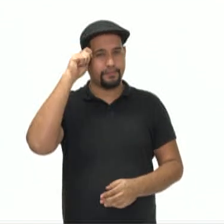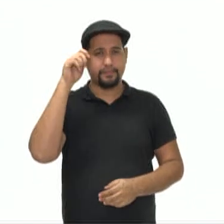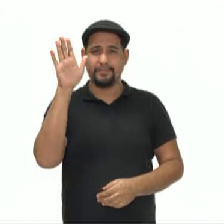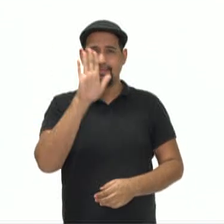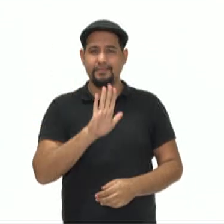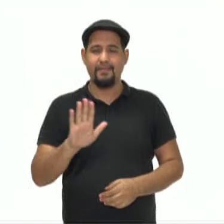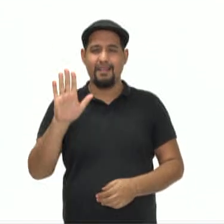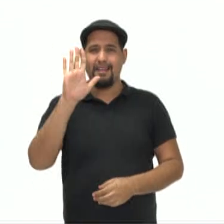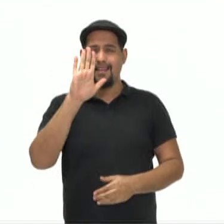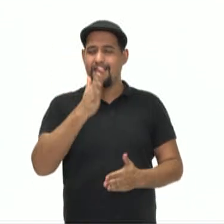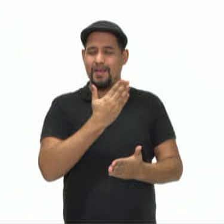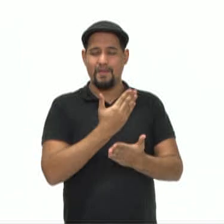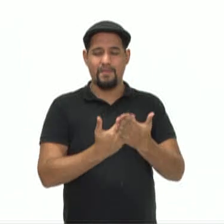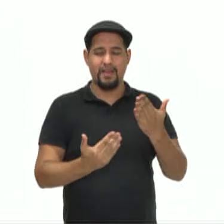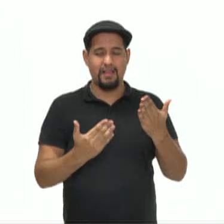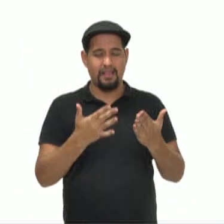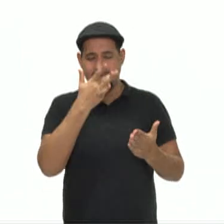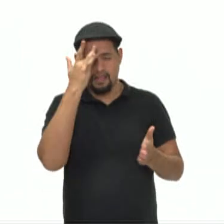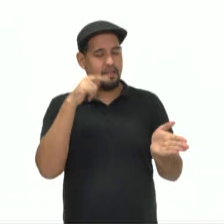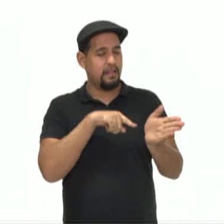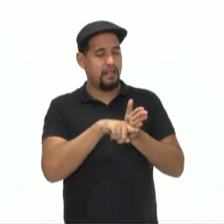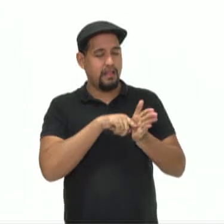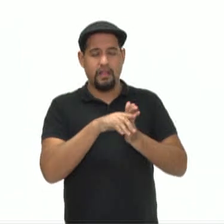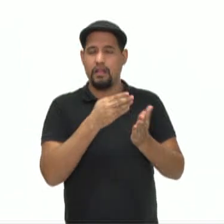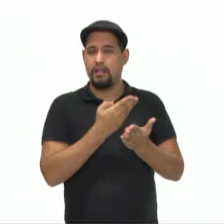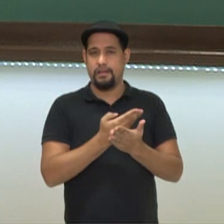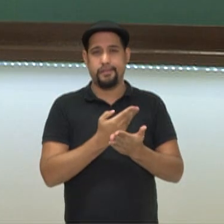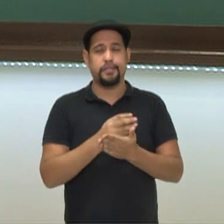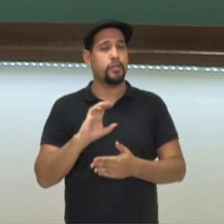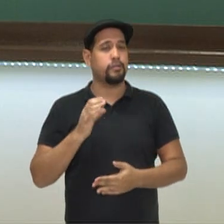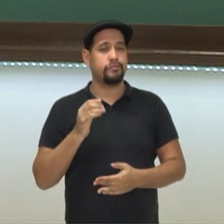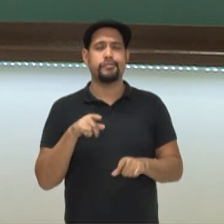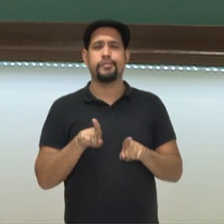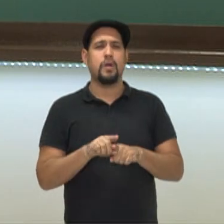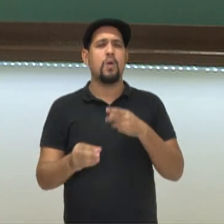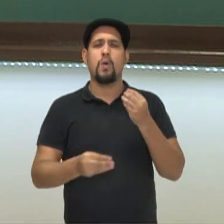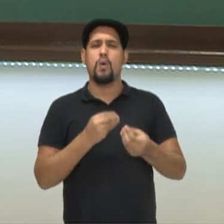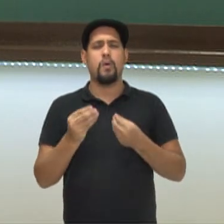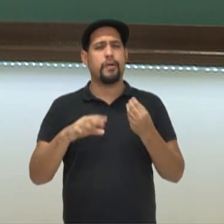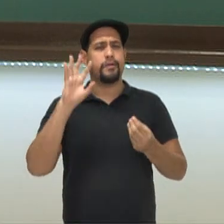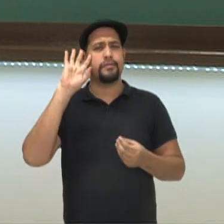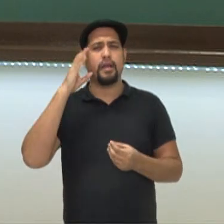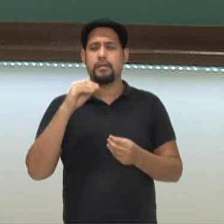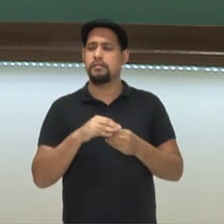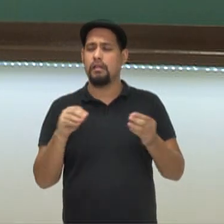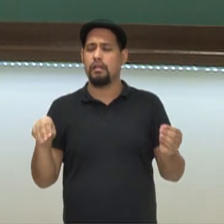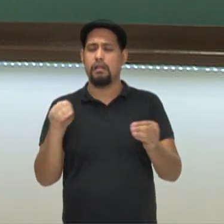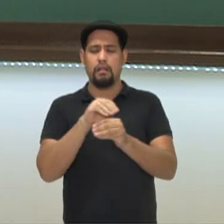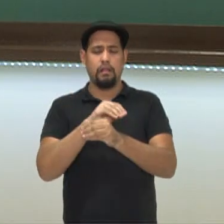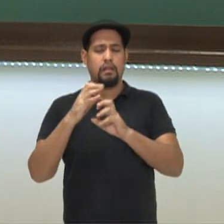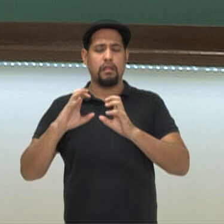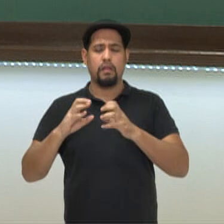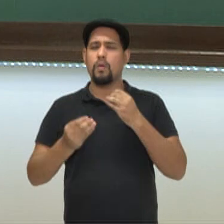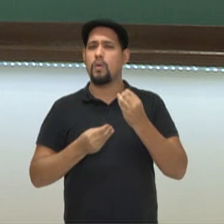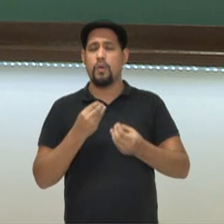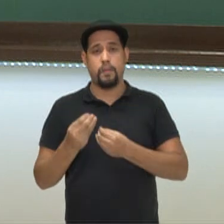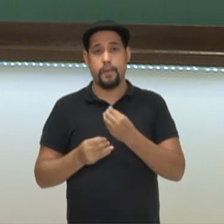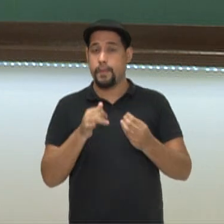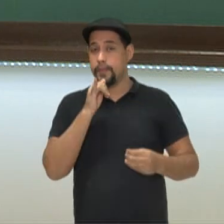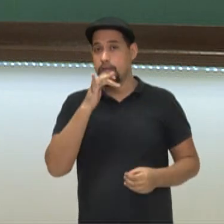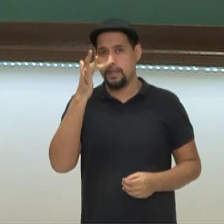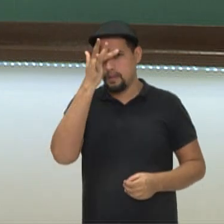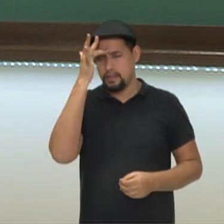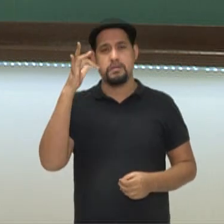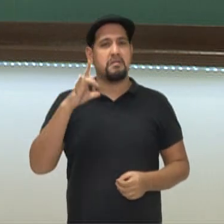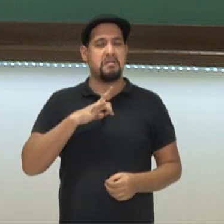seus grandes estudiosos e cientistas. Como acontece a migração de cérebro? Entenda, a pessoa lá tem uma